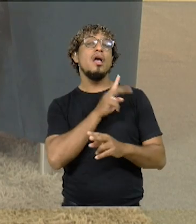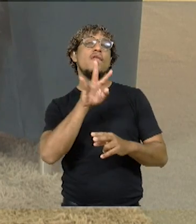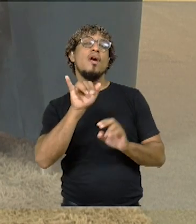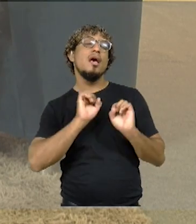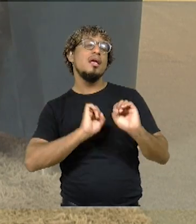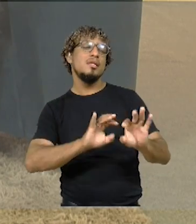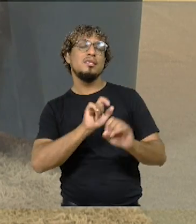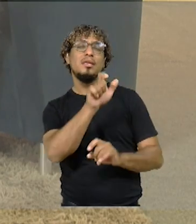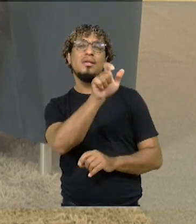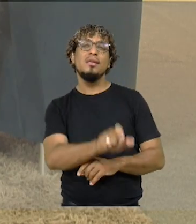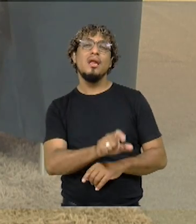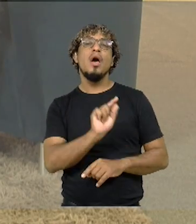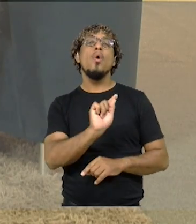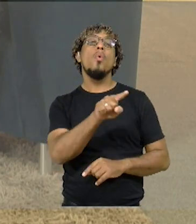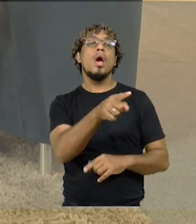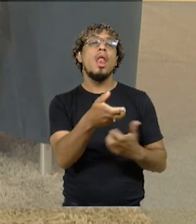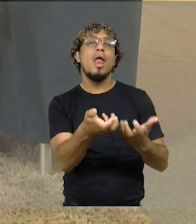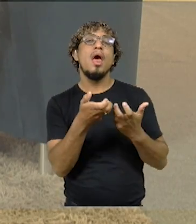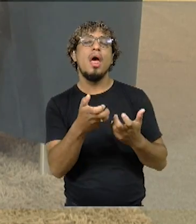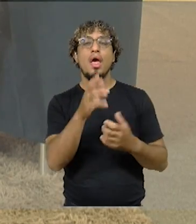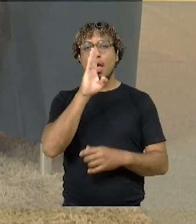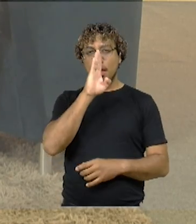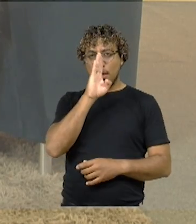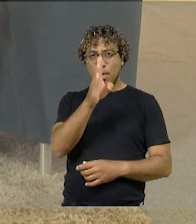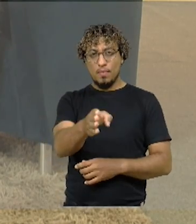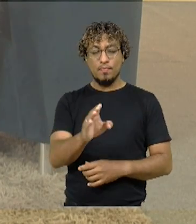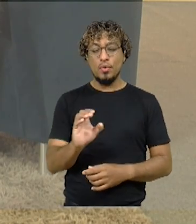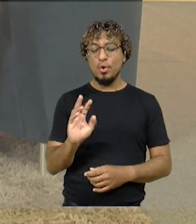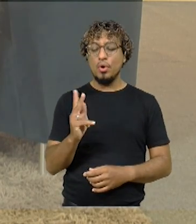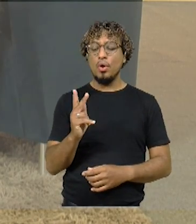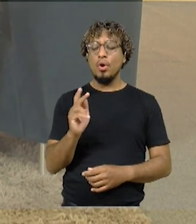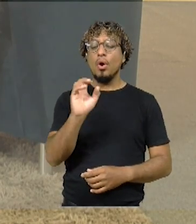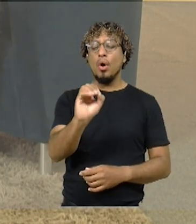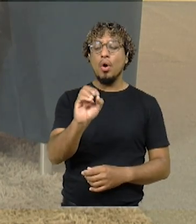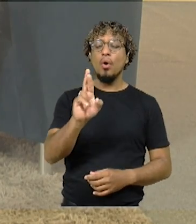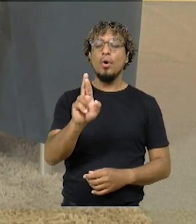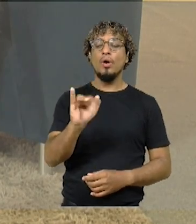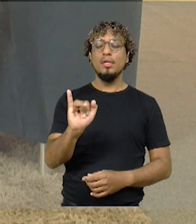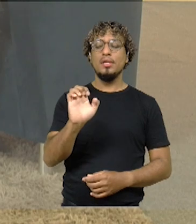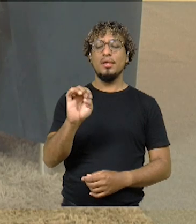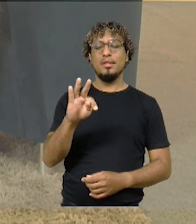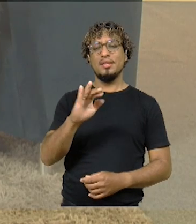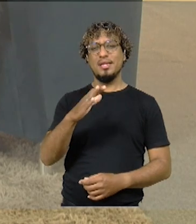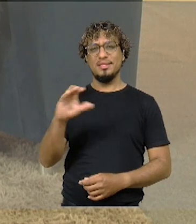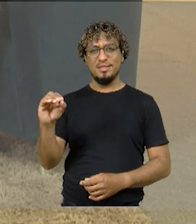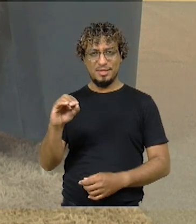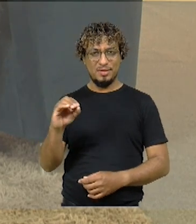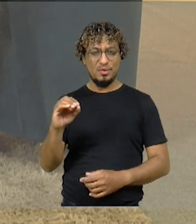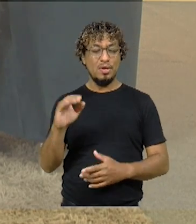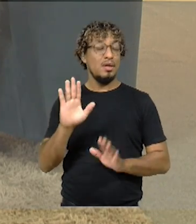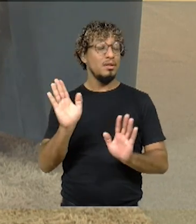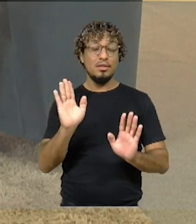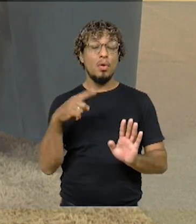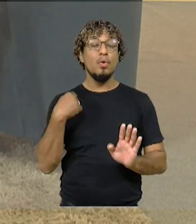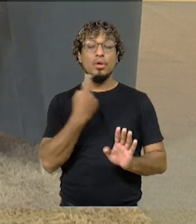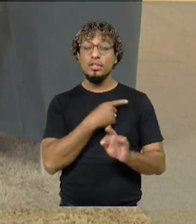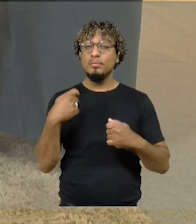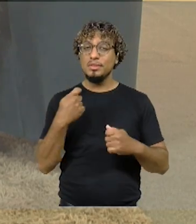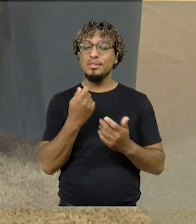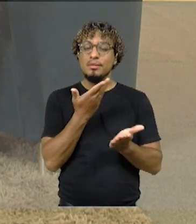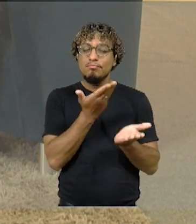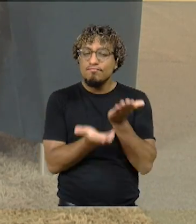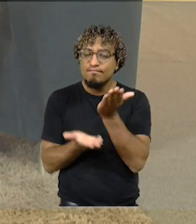infantil e ensino fundamental, de que forma o candidato pretende enfrentar os desafios da diversidade e também da inclusão de